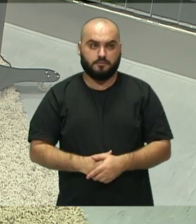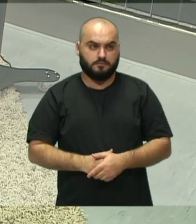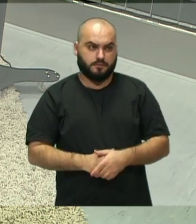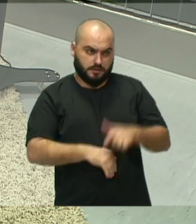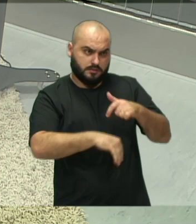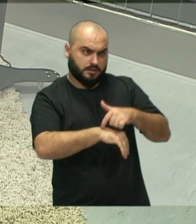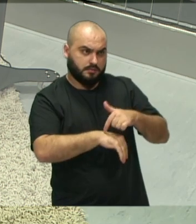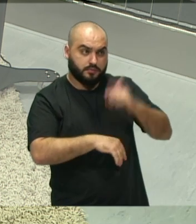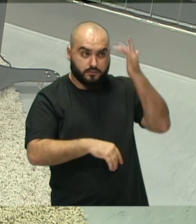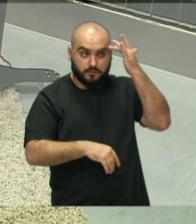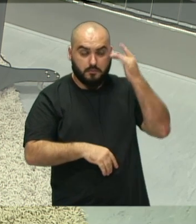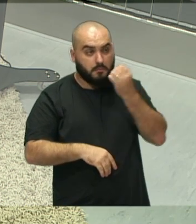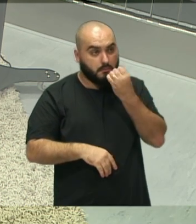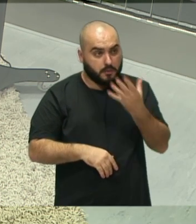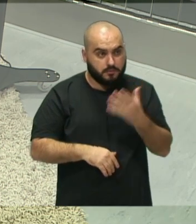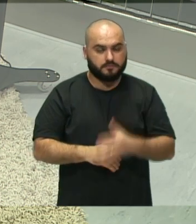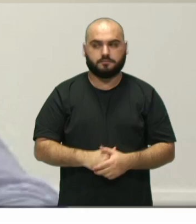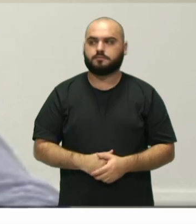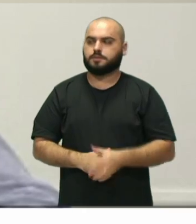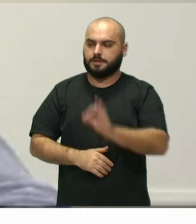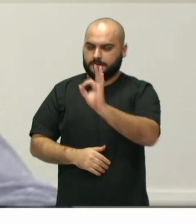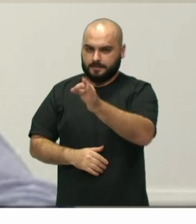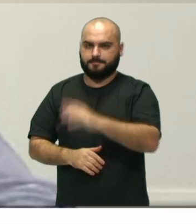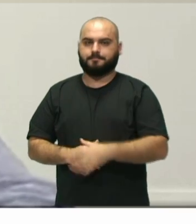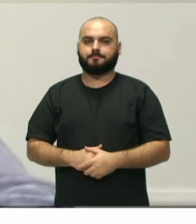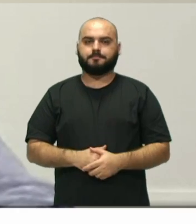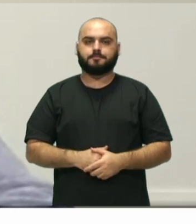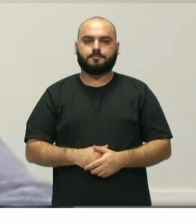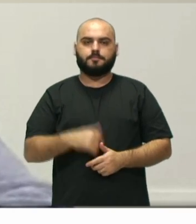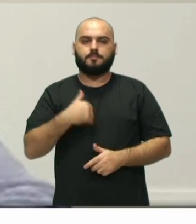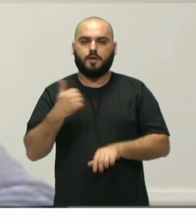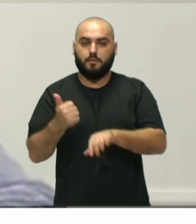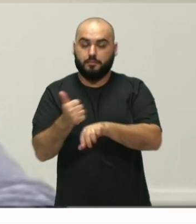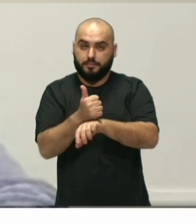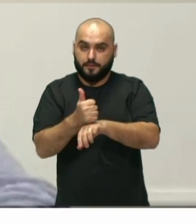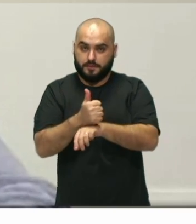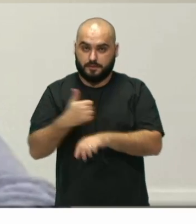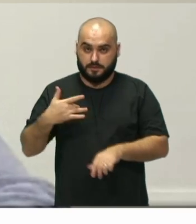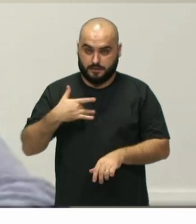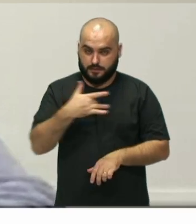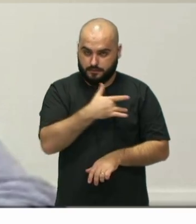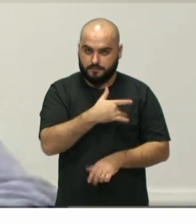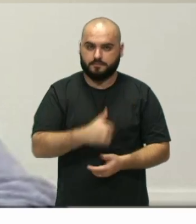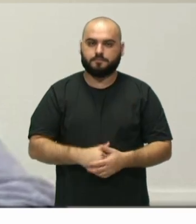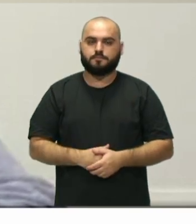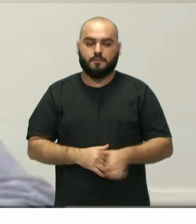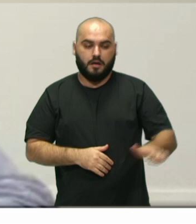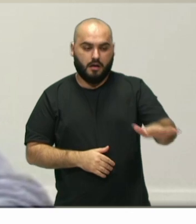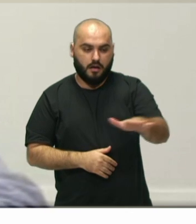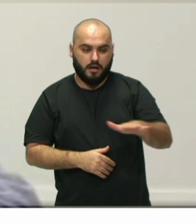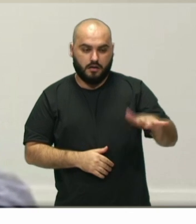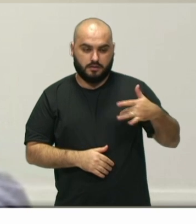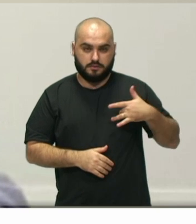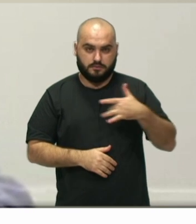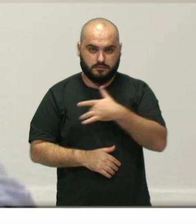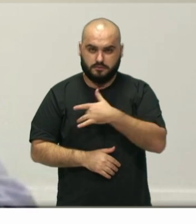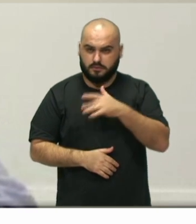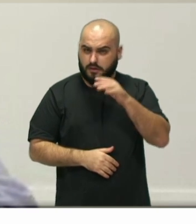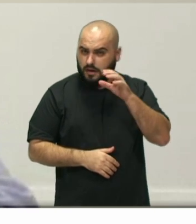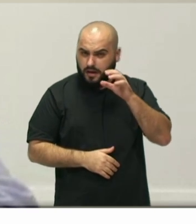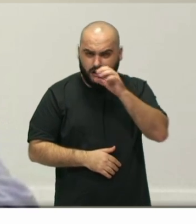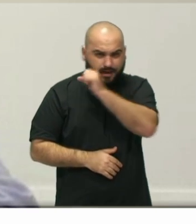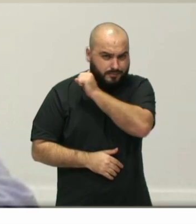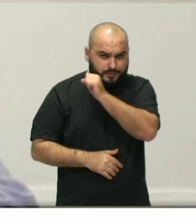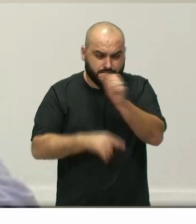prazo? Exato. Eu que venho da saúde, que sou profissional de saúde, para a gente que é da saúde, quanto mais precoce